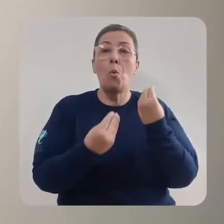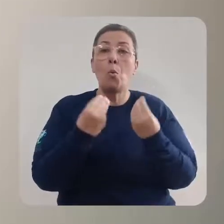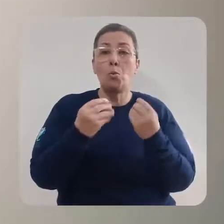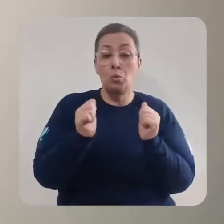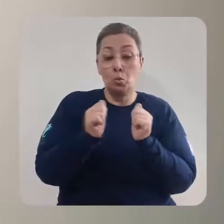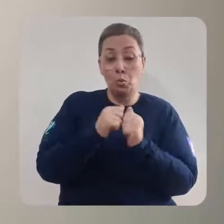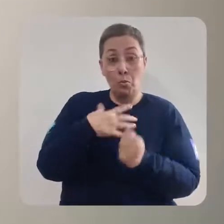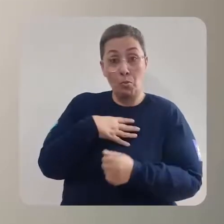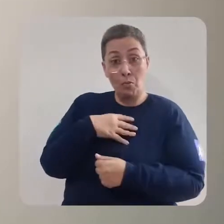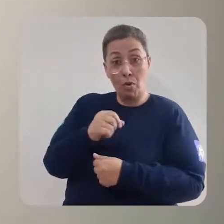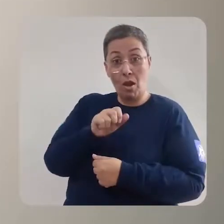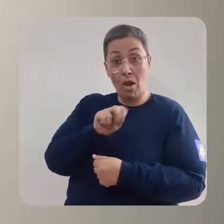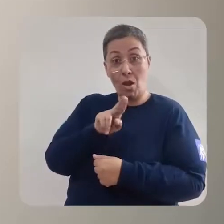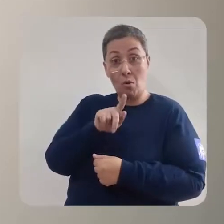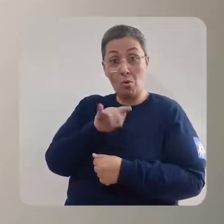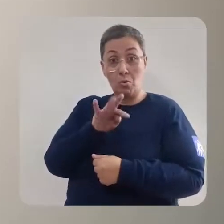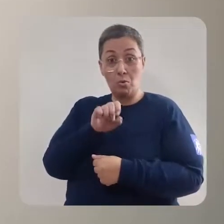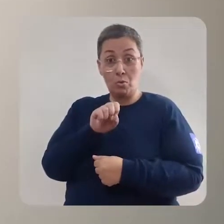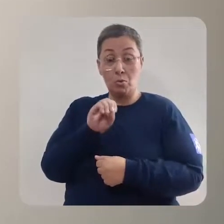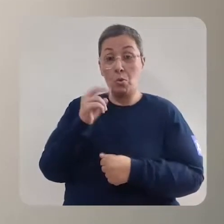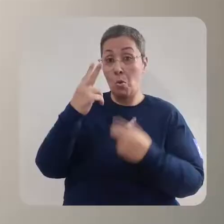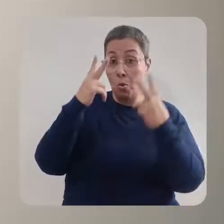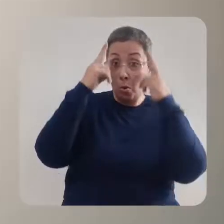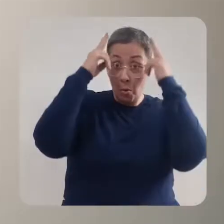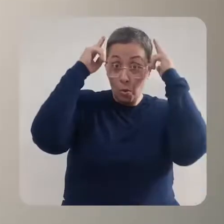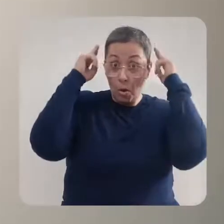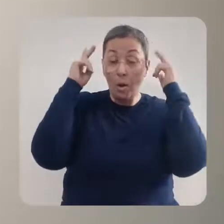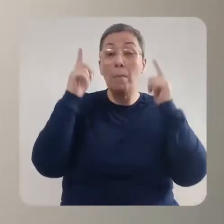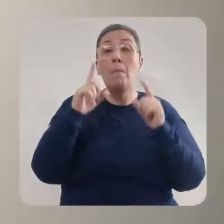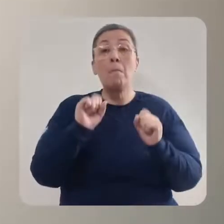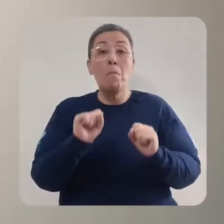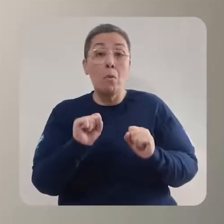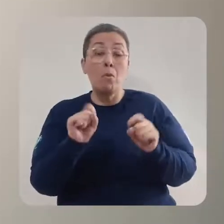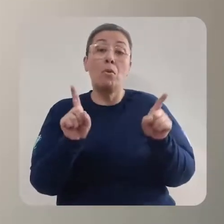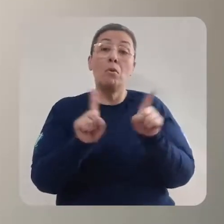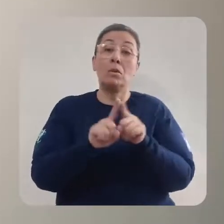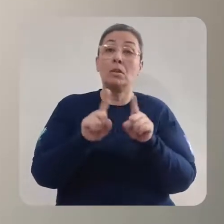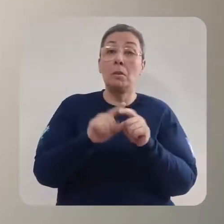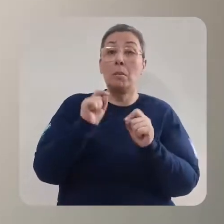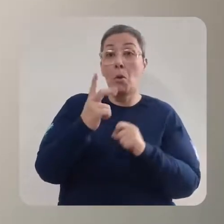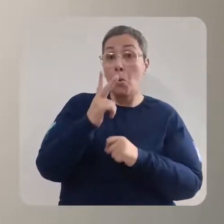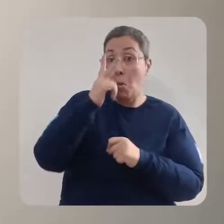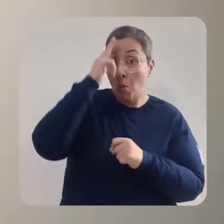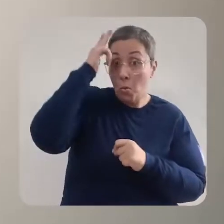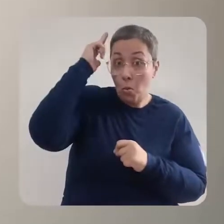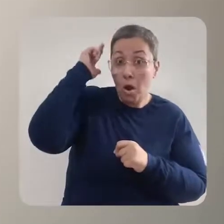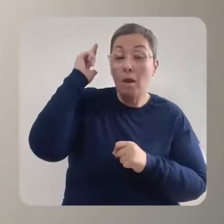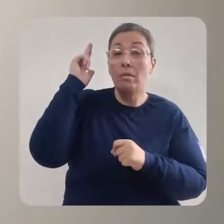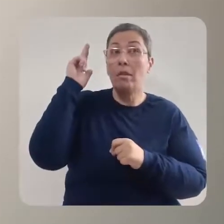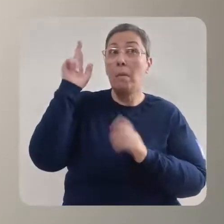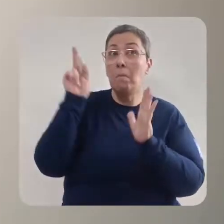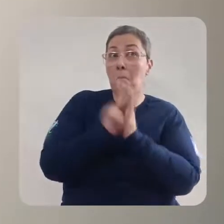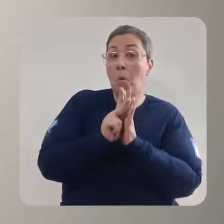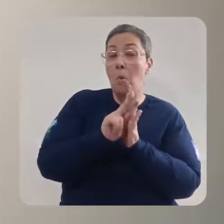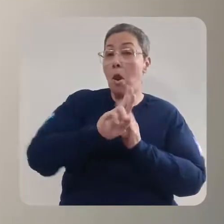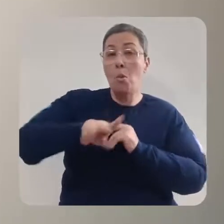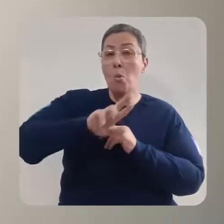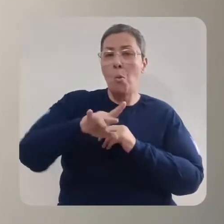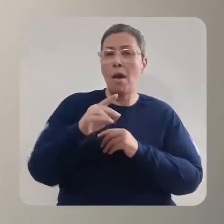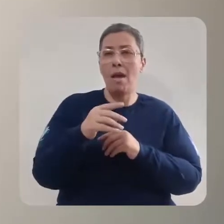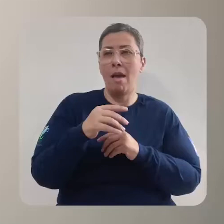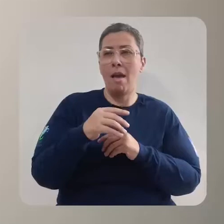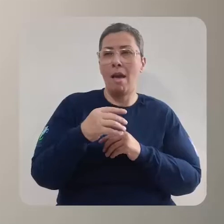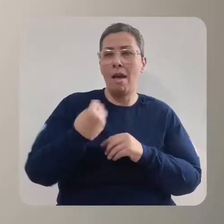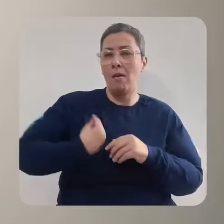Com o Augusto, realizando o corte de cabelo. Nós podemos dizer que o corte de cabelo em si não é